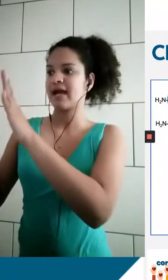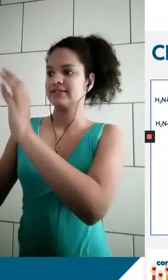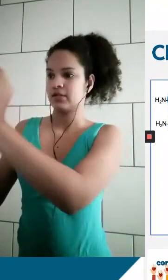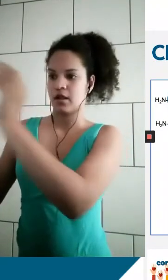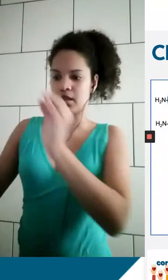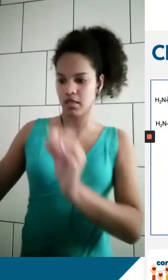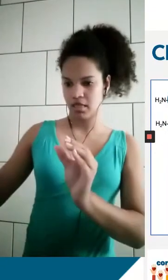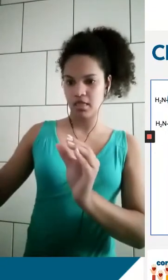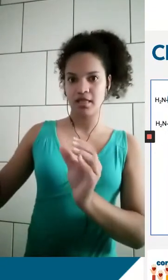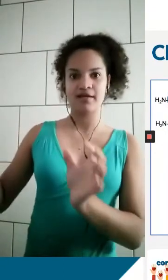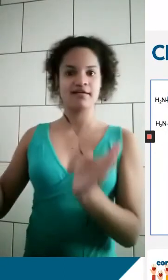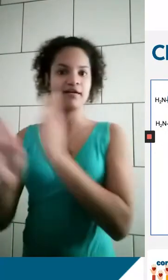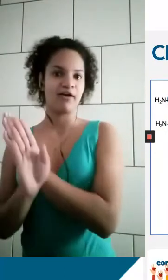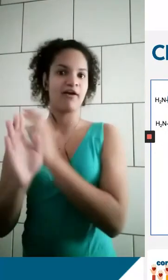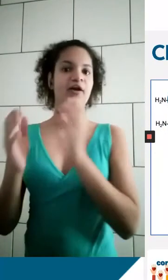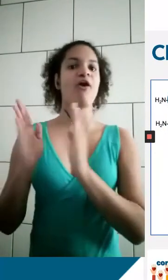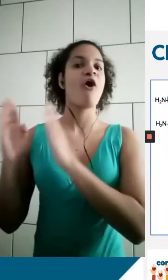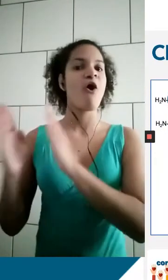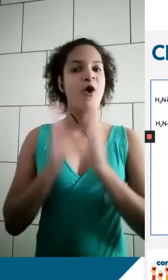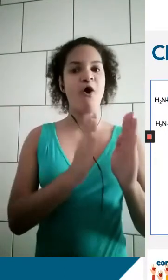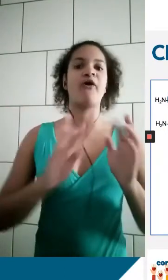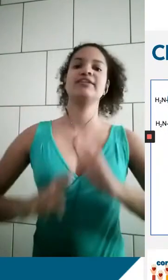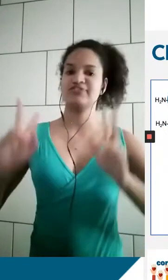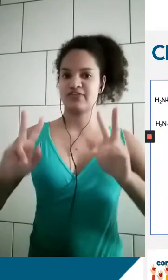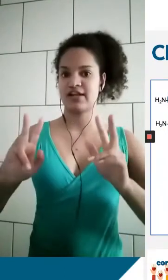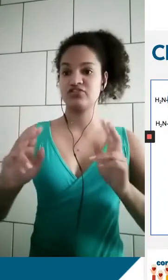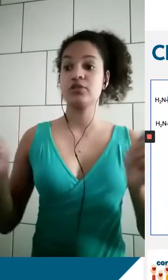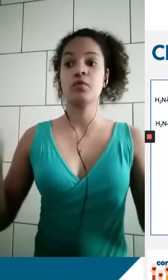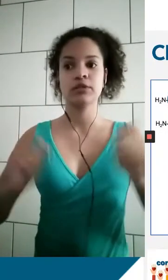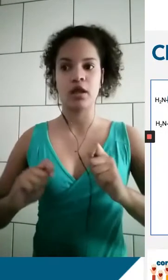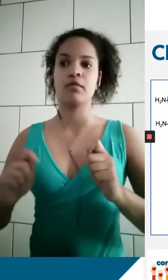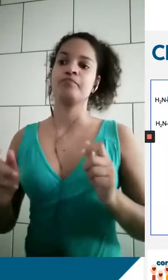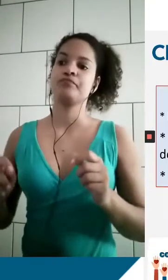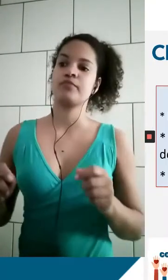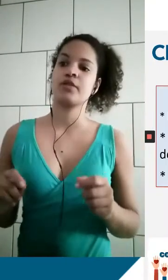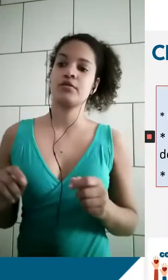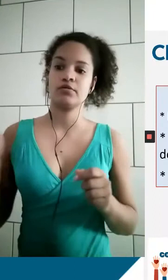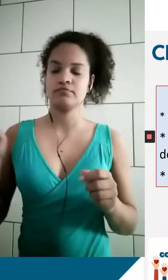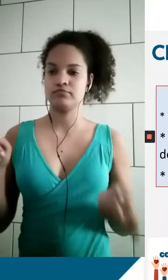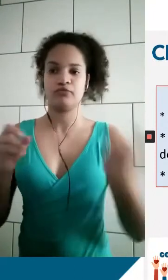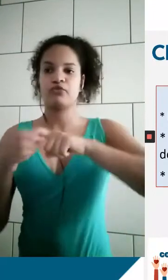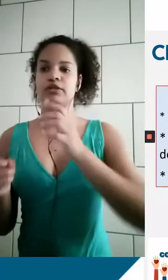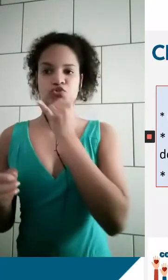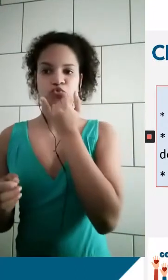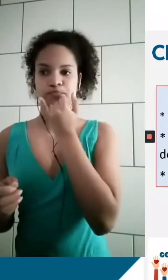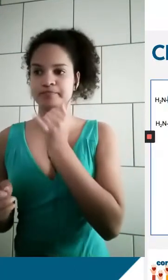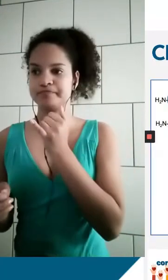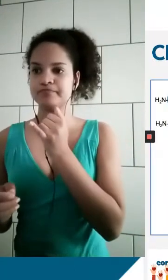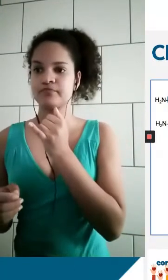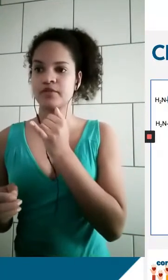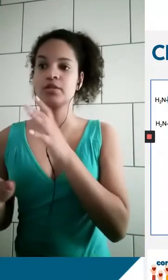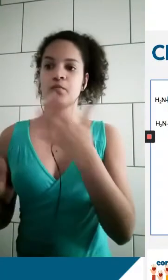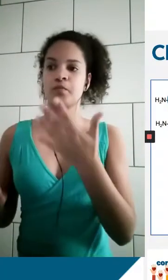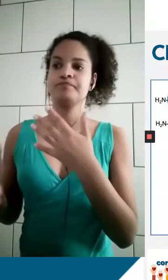em sequências diferentes. Então, a cadeia A, formada por 21 aminoácidos, que vai formar a insulina, deixa eu voltar lá,